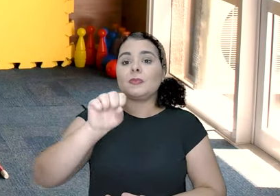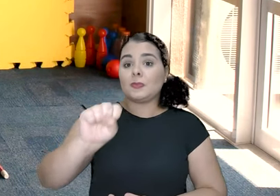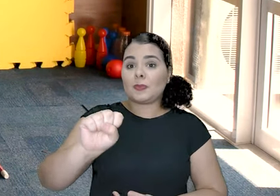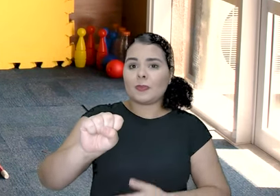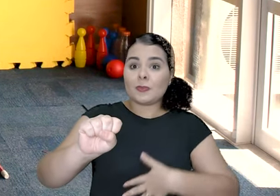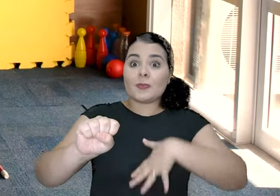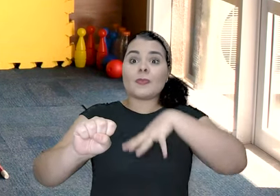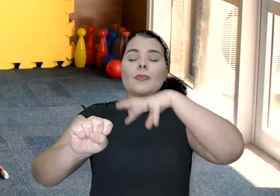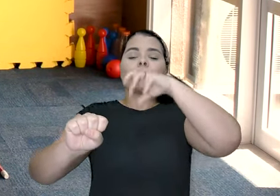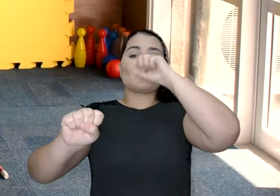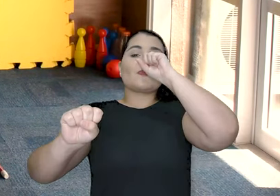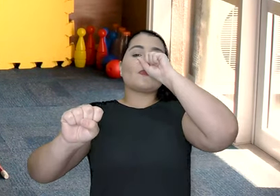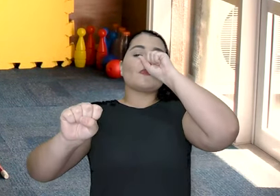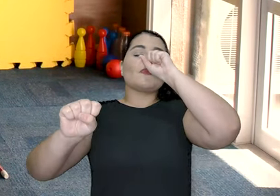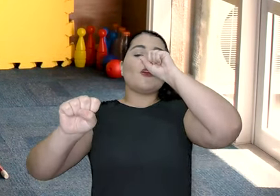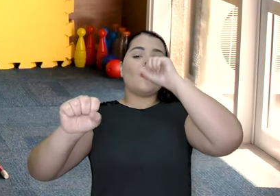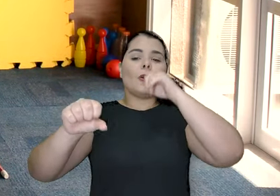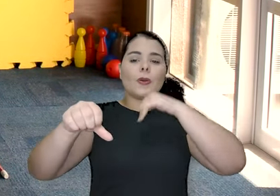8,